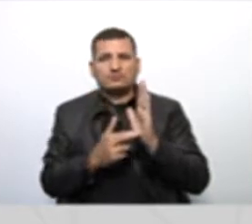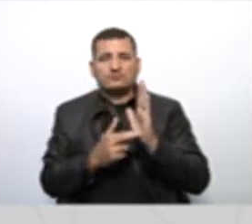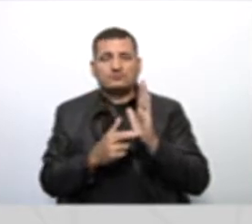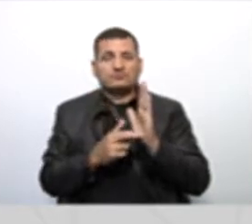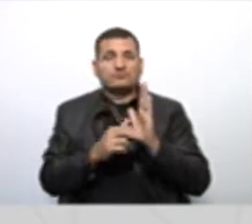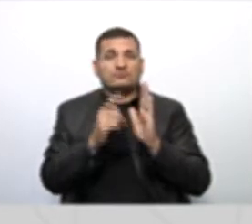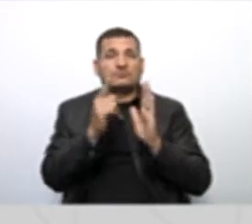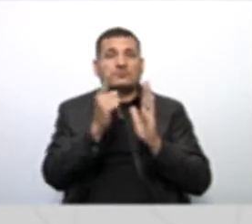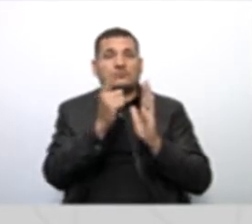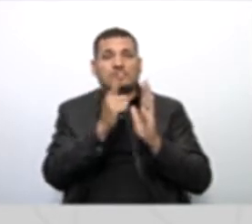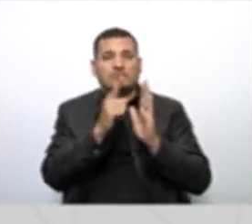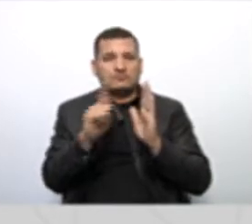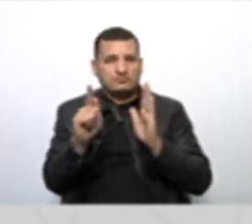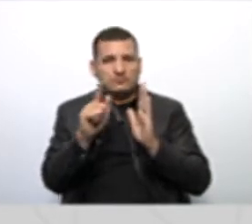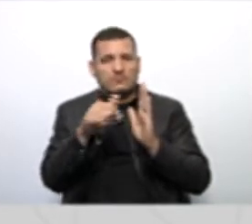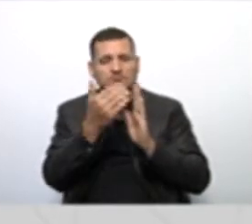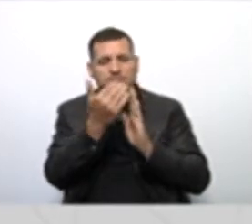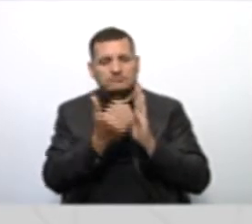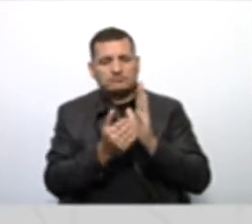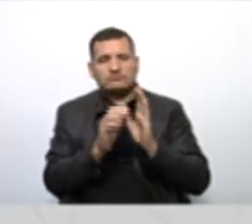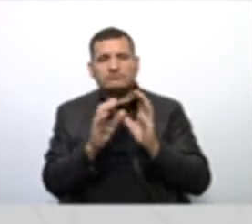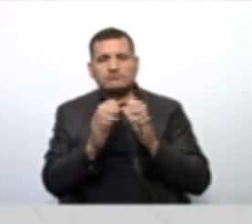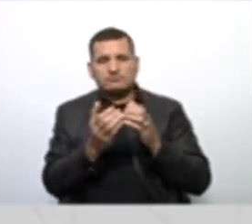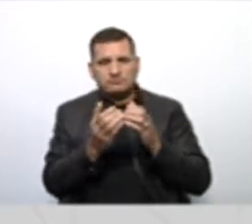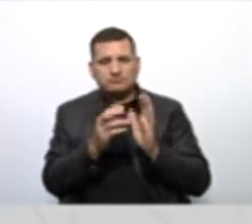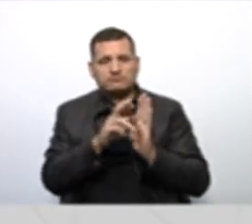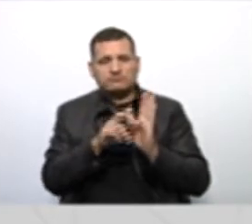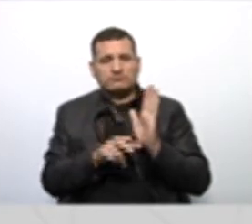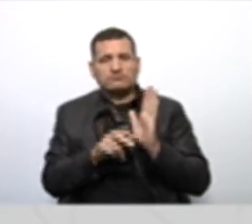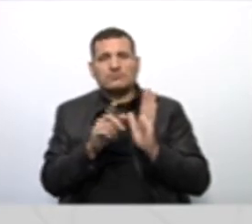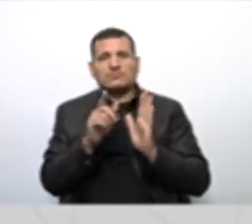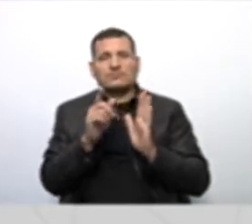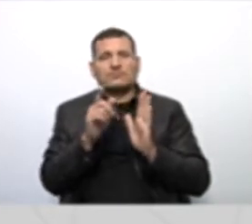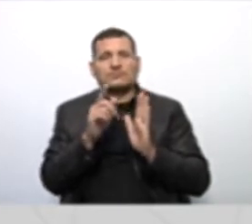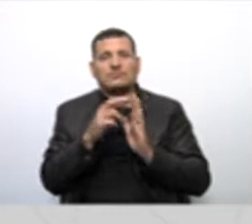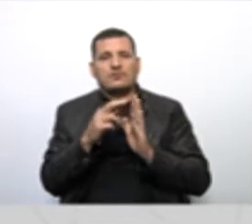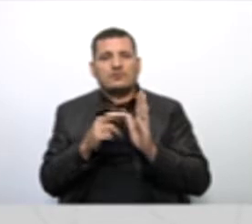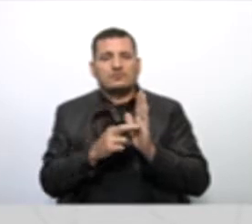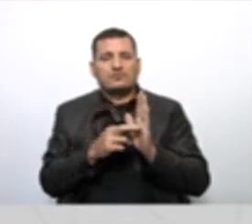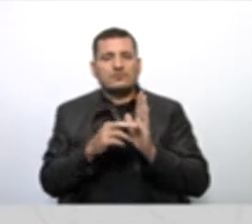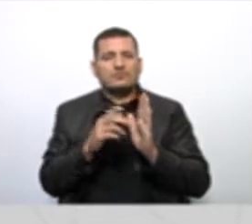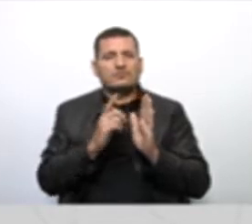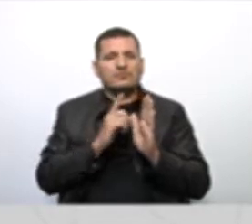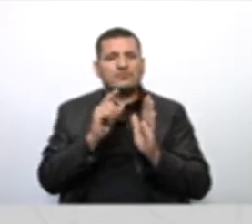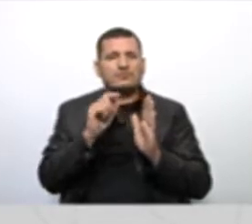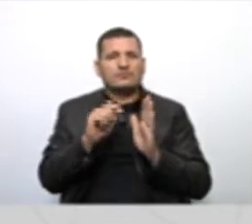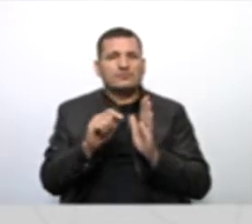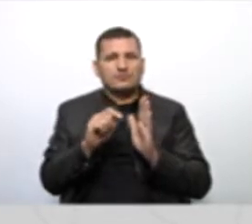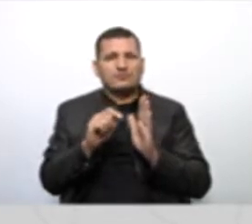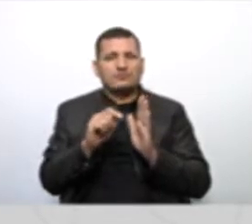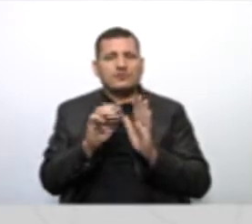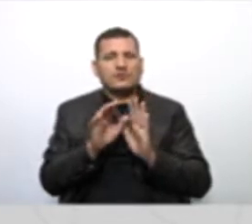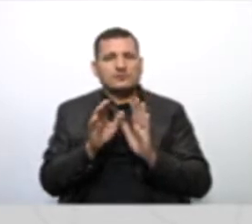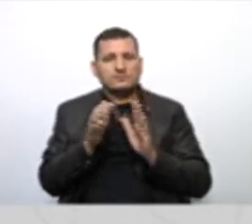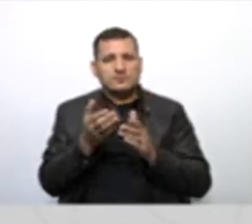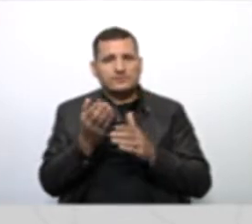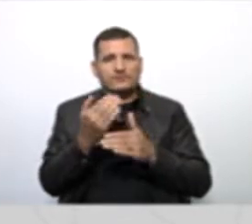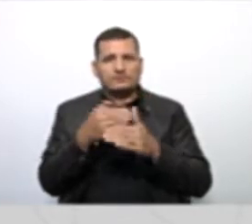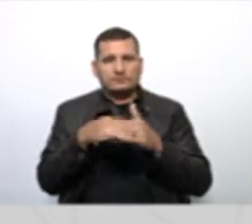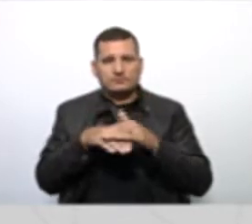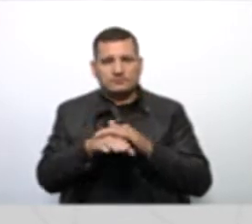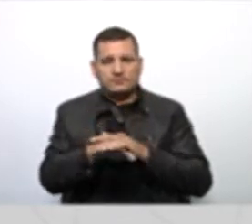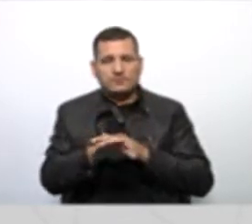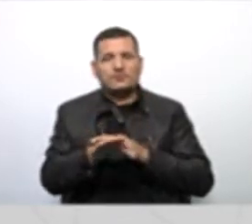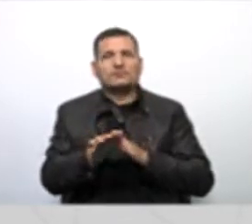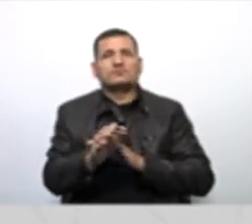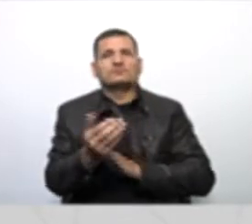algoritmo é um conjunto de regras para se obter uma saída específica a partir de uma entrada específica. Entendeu?